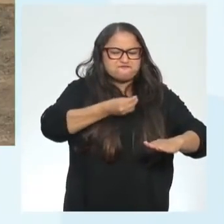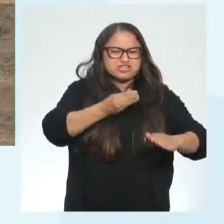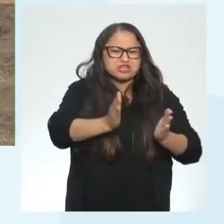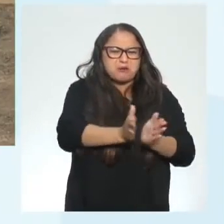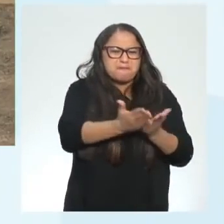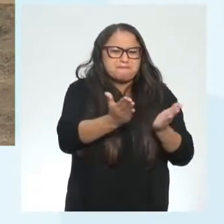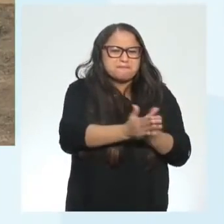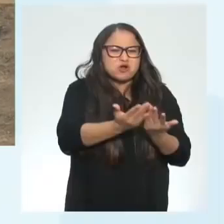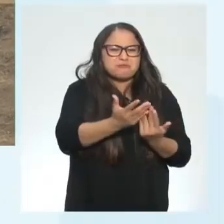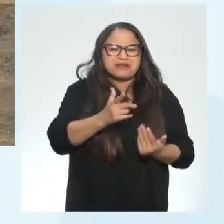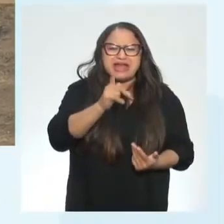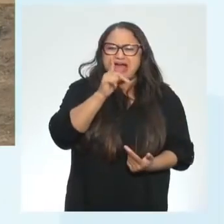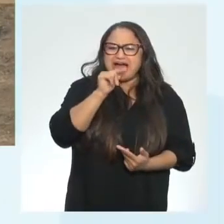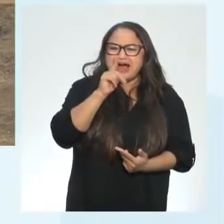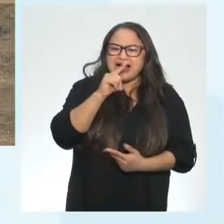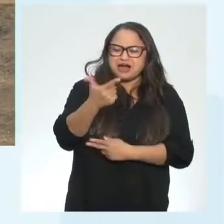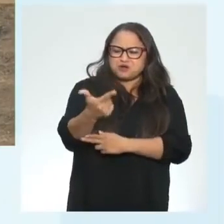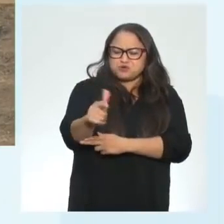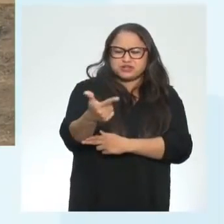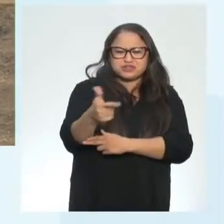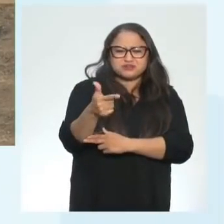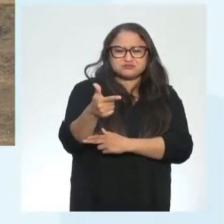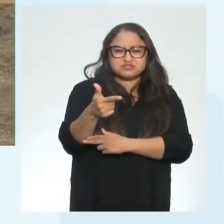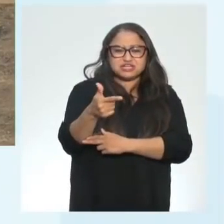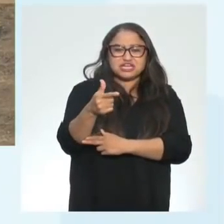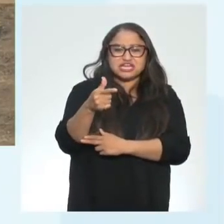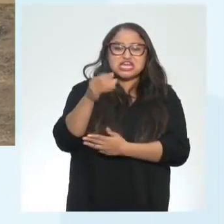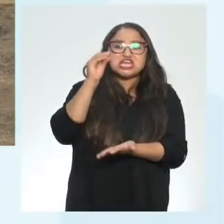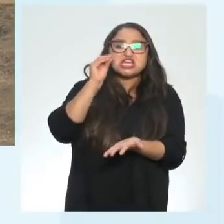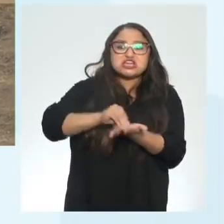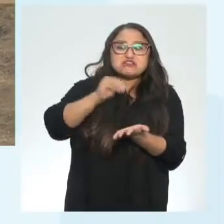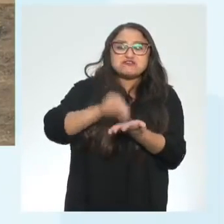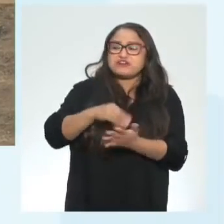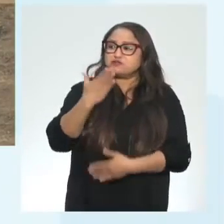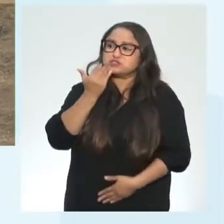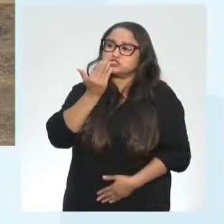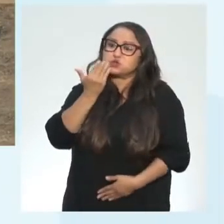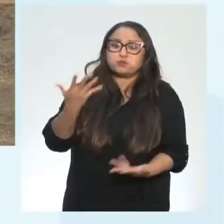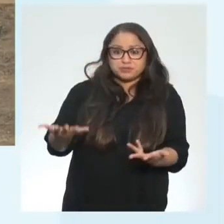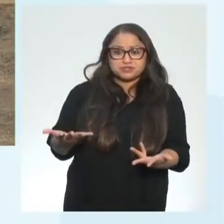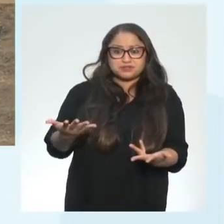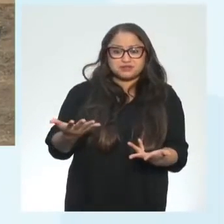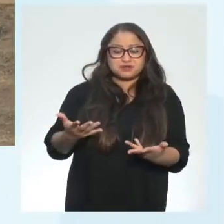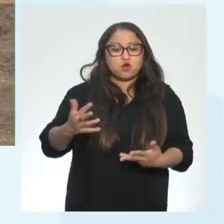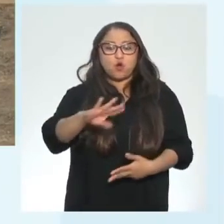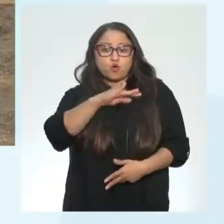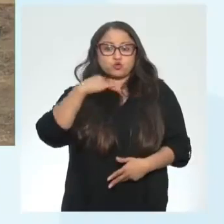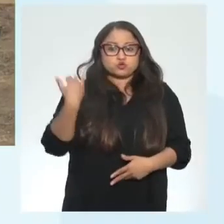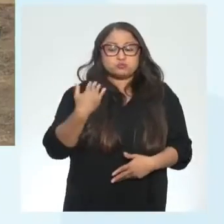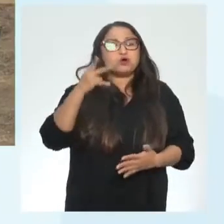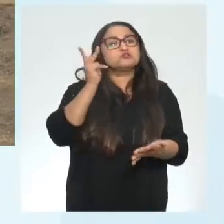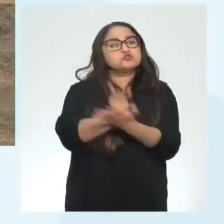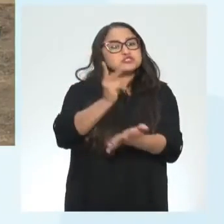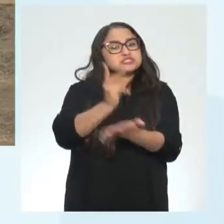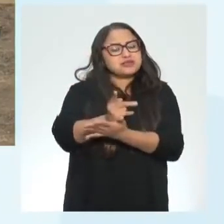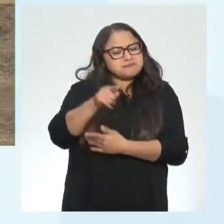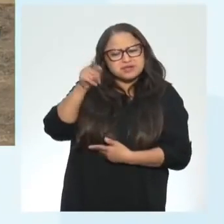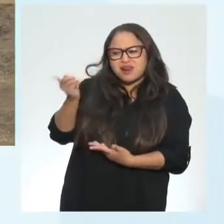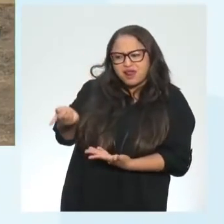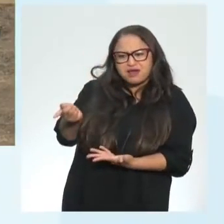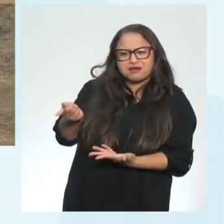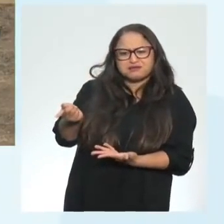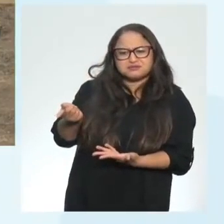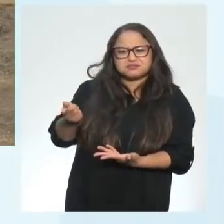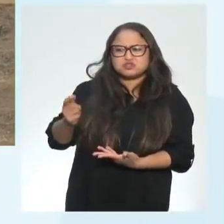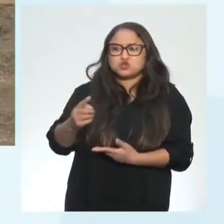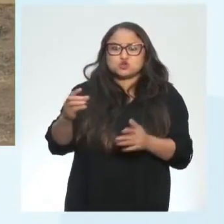precárias, sem água e com racionamento de alimentos. Os mortos permaneciam ali, entre